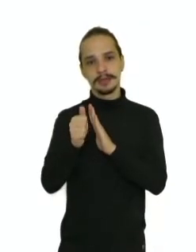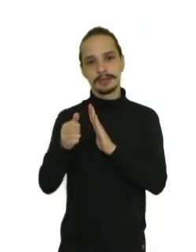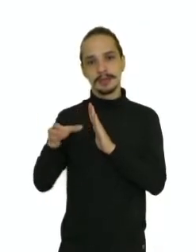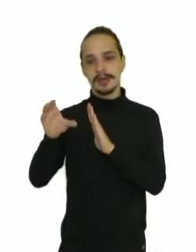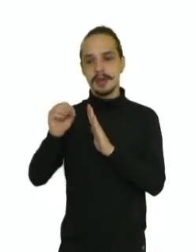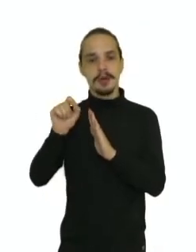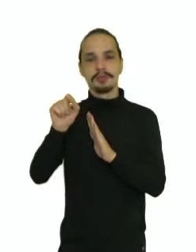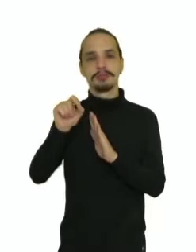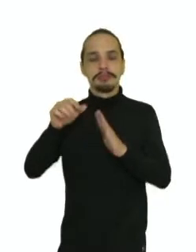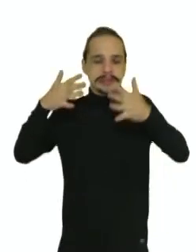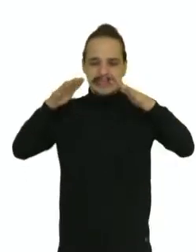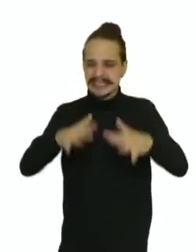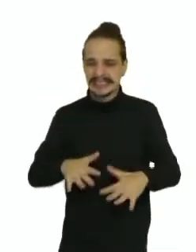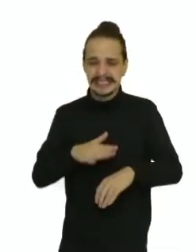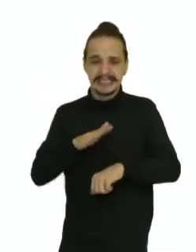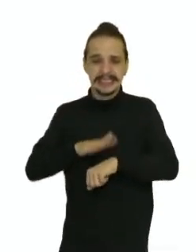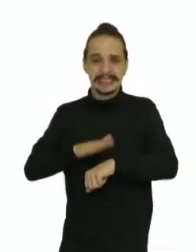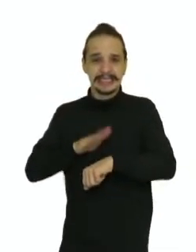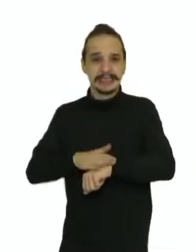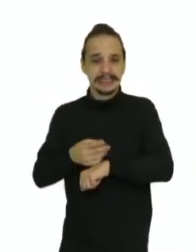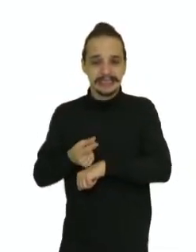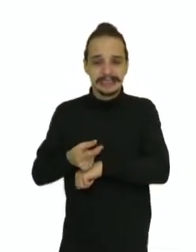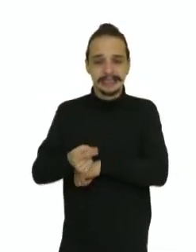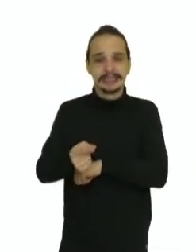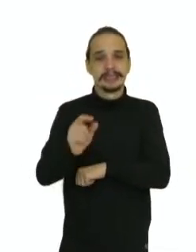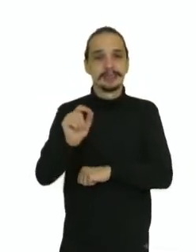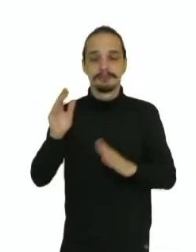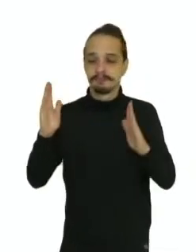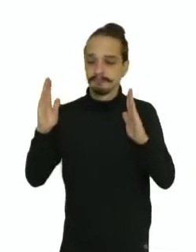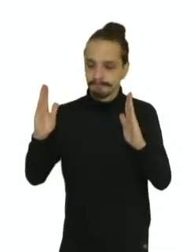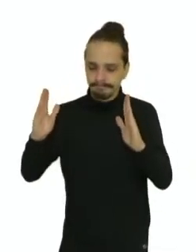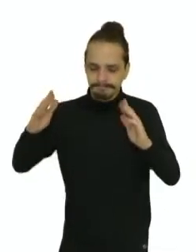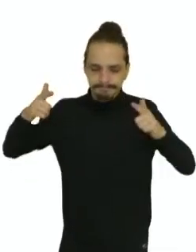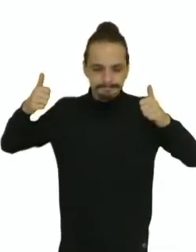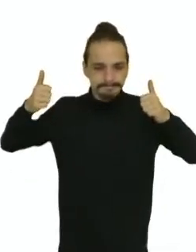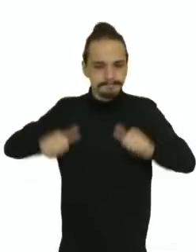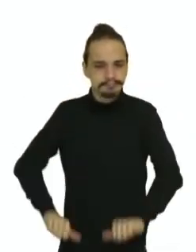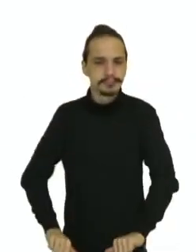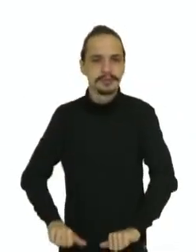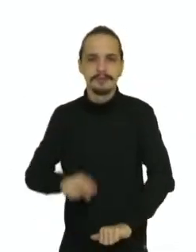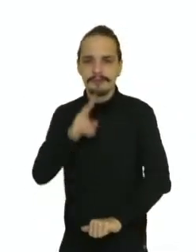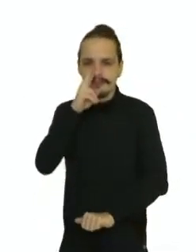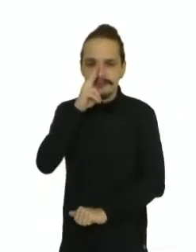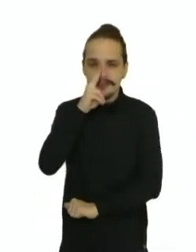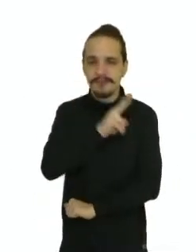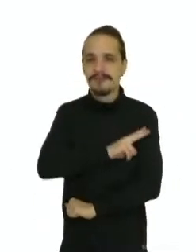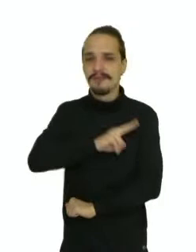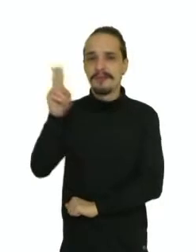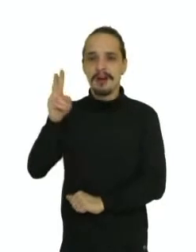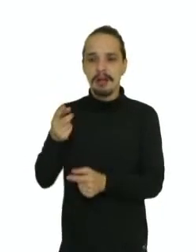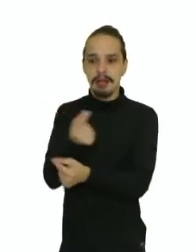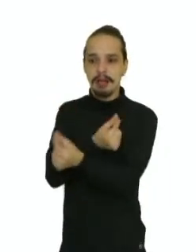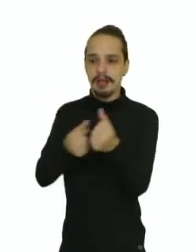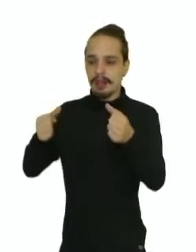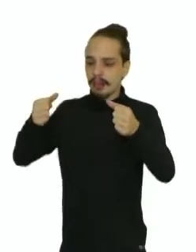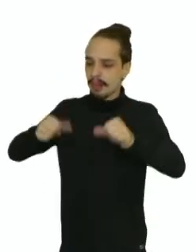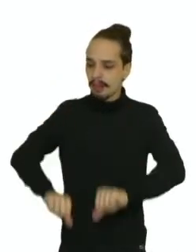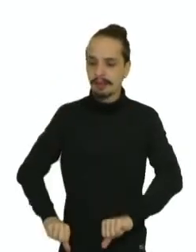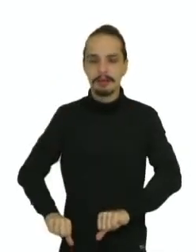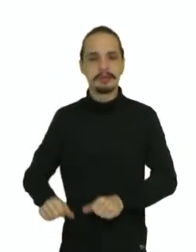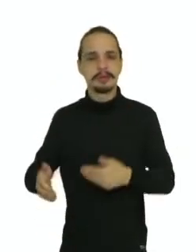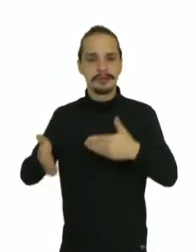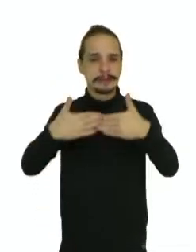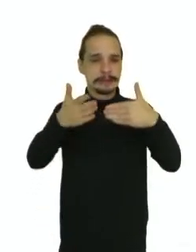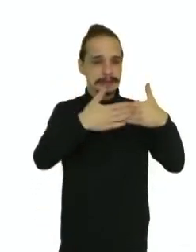crises duradouras, um estado de agravamento da recessão, com forte redução da atividade econômica, falências,